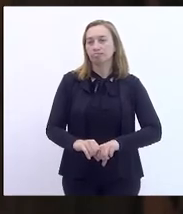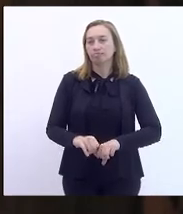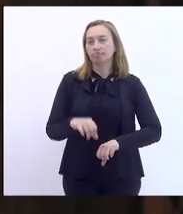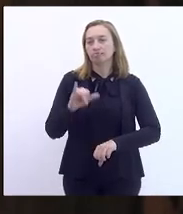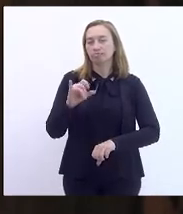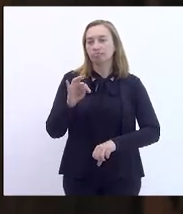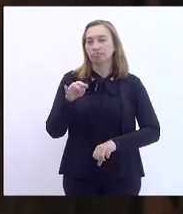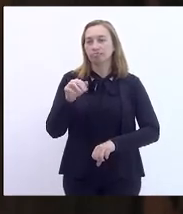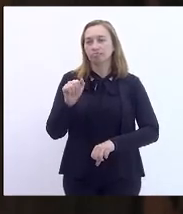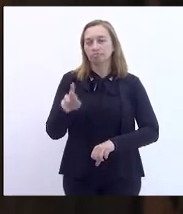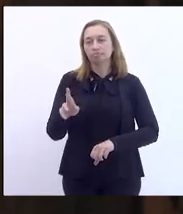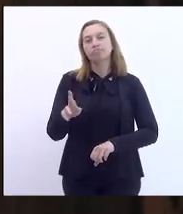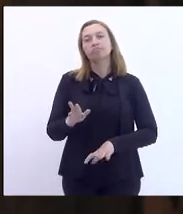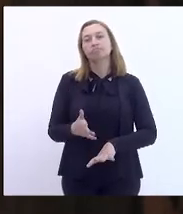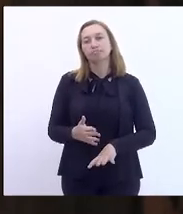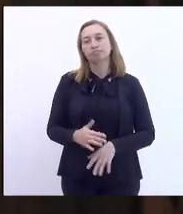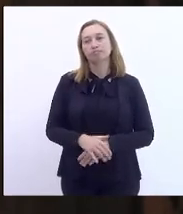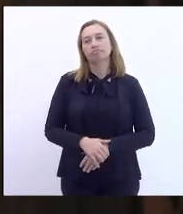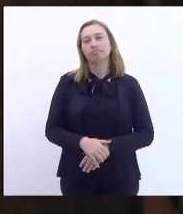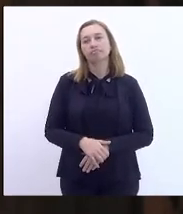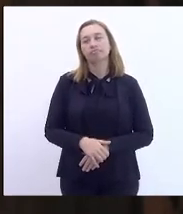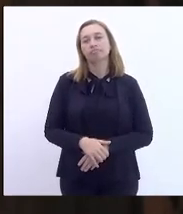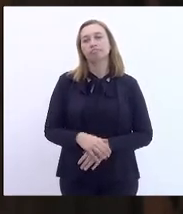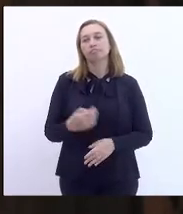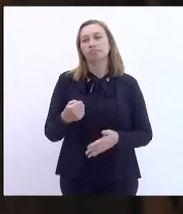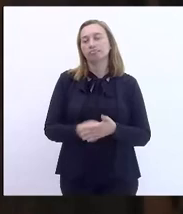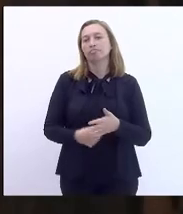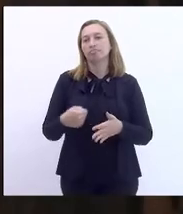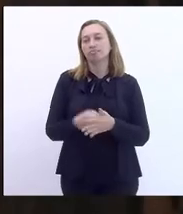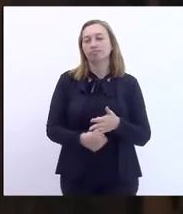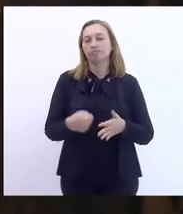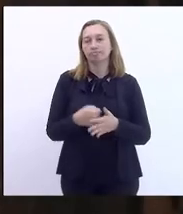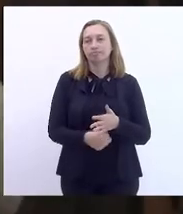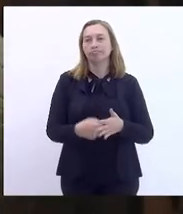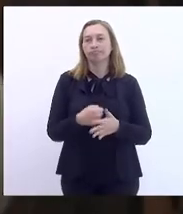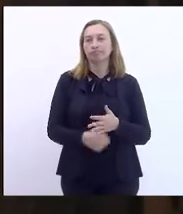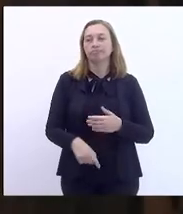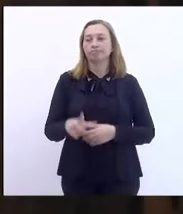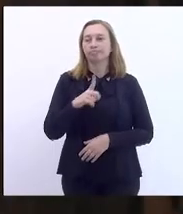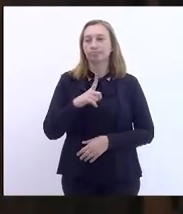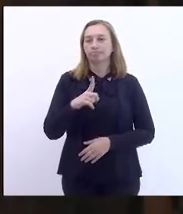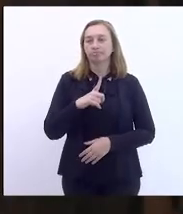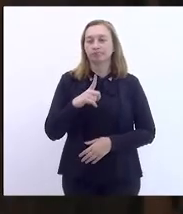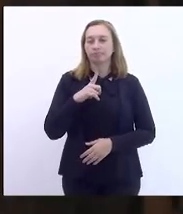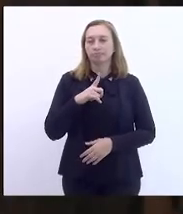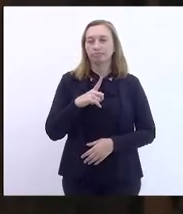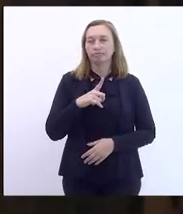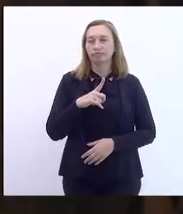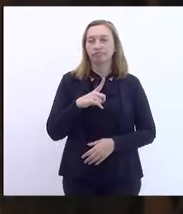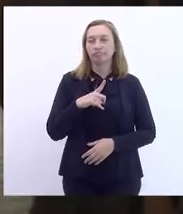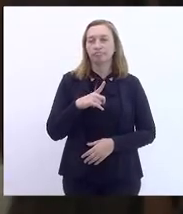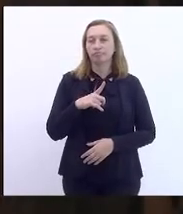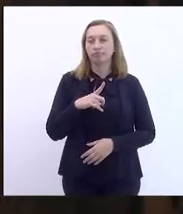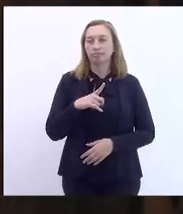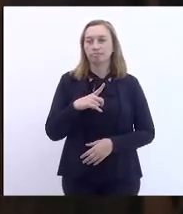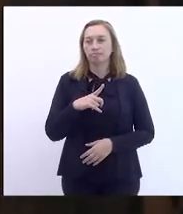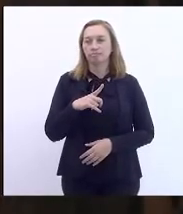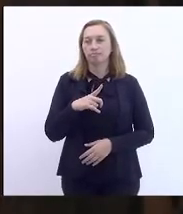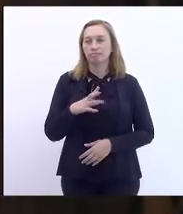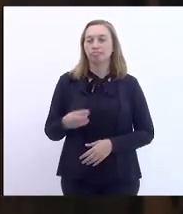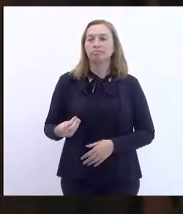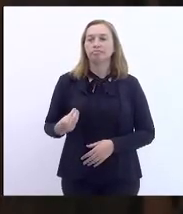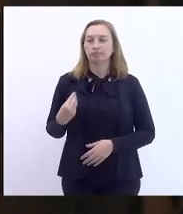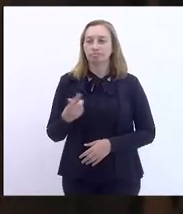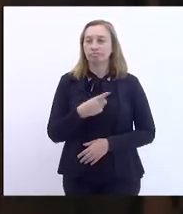tanta gente que eu conheço de tanto tempo São aqueles que lutam para que haja visibilidade da